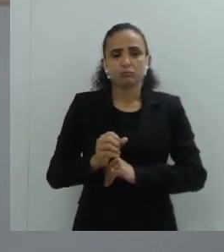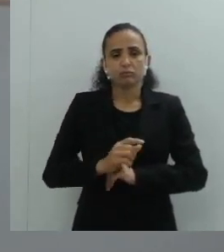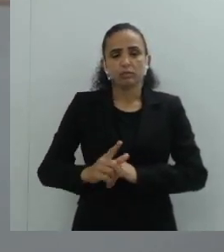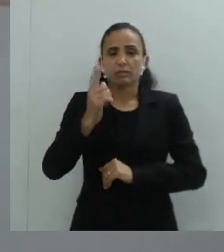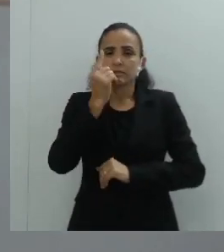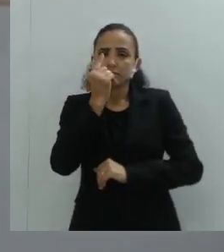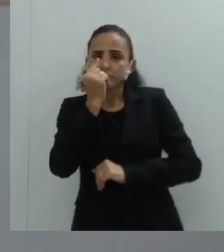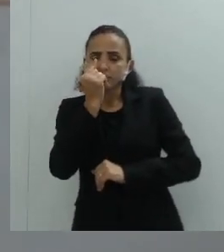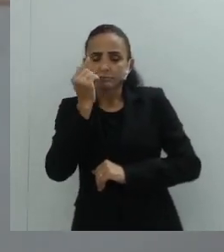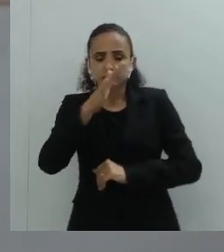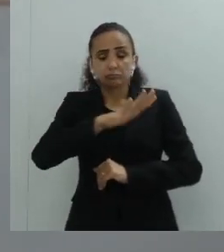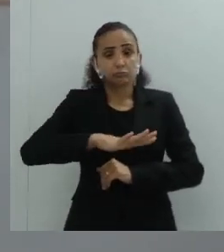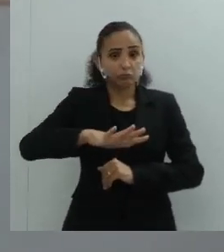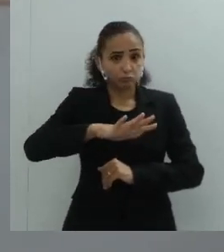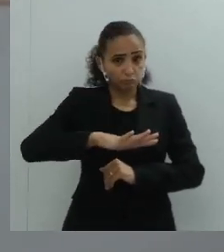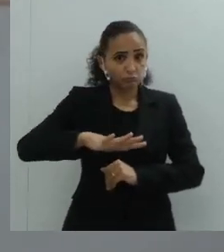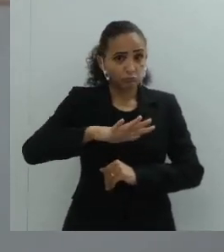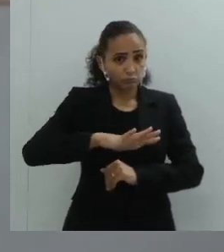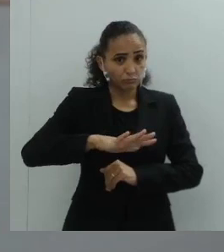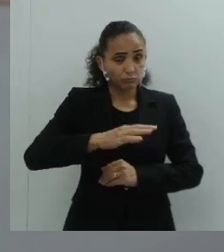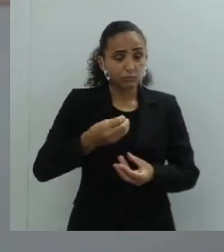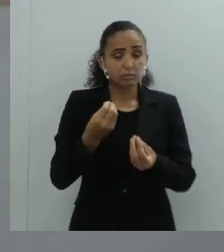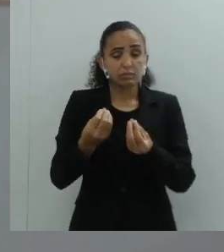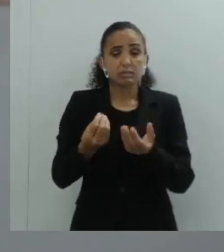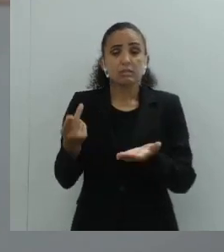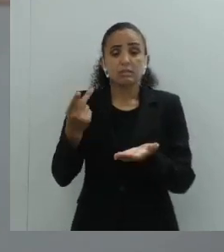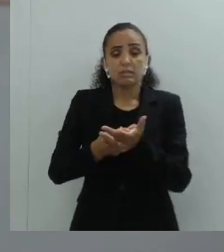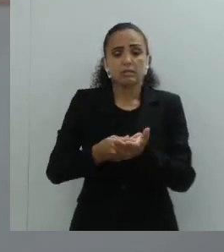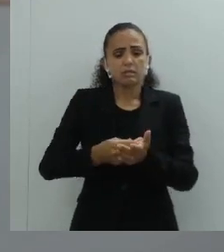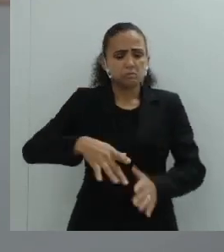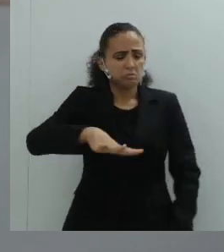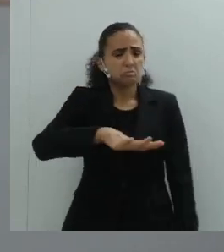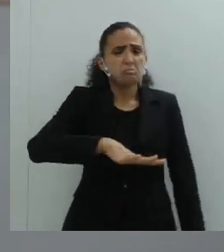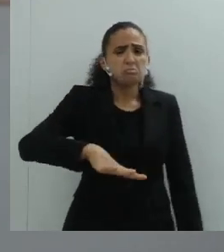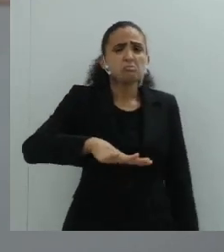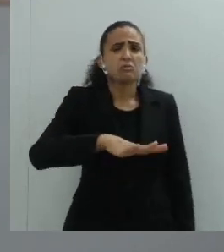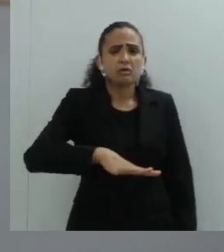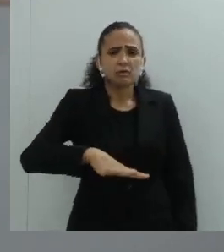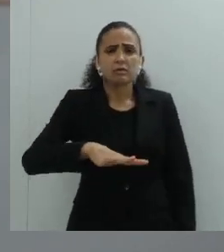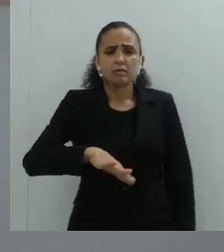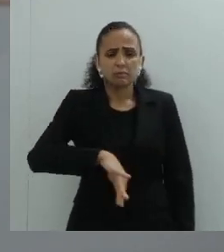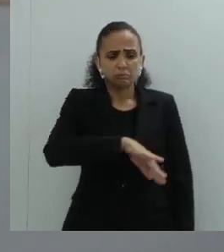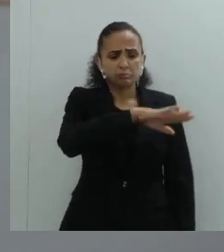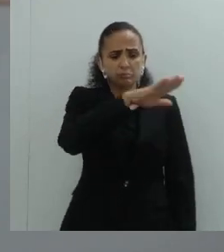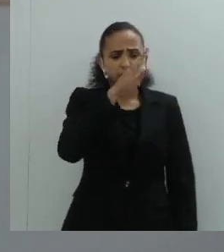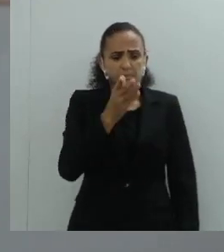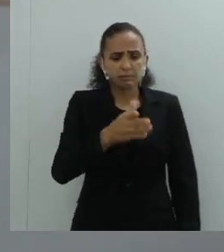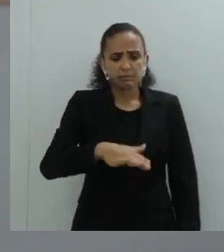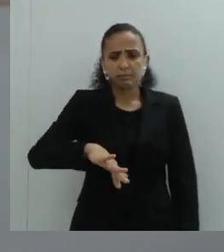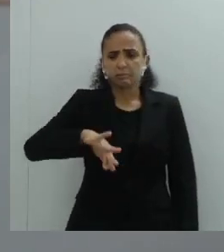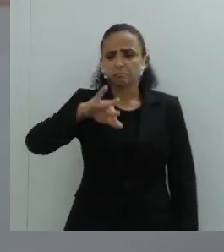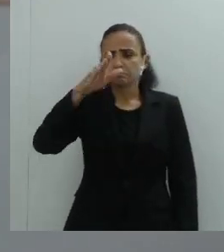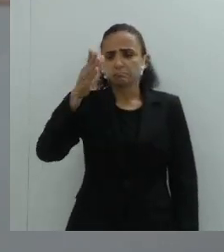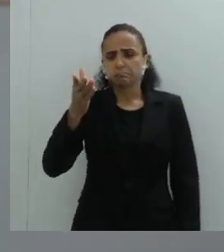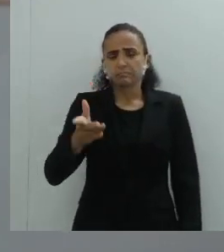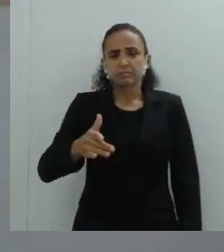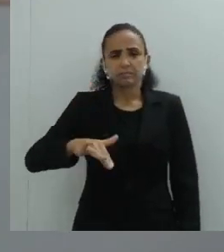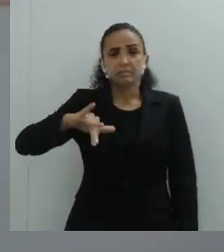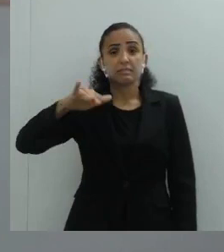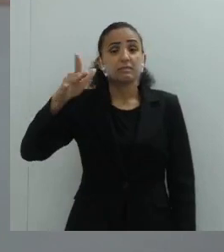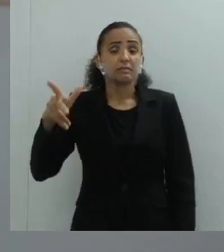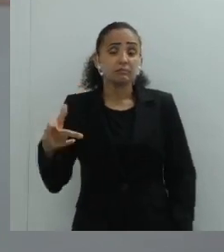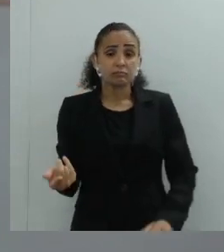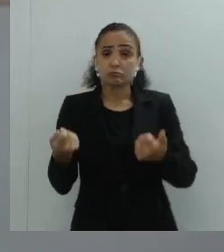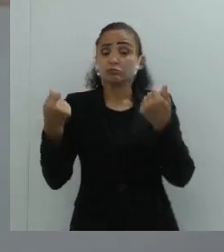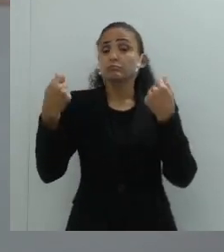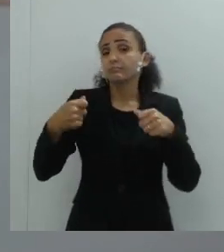Peru, né, naquela região dos Andes, é um terreno totalmente, né, cheio de montanhas, de cordilheiras. Então